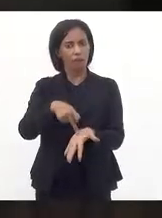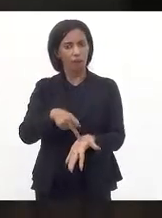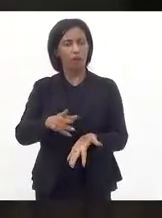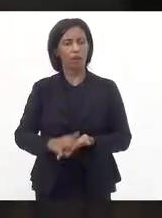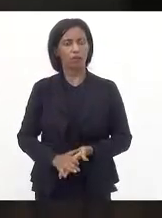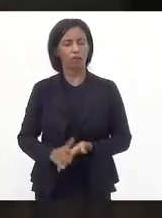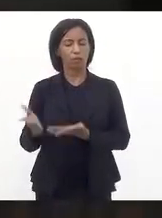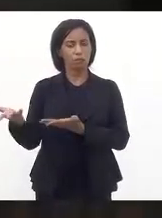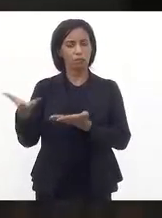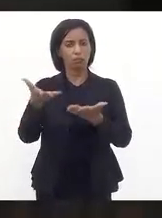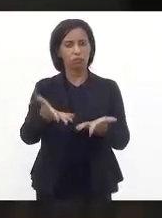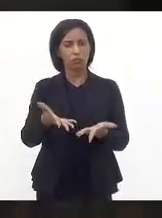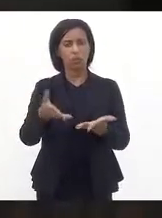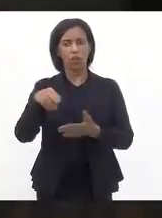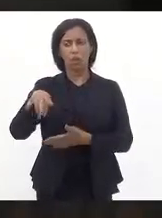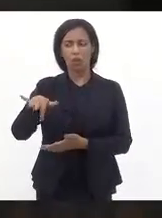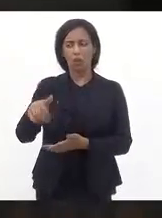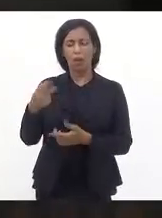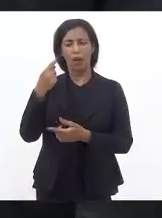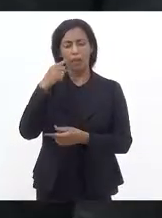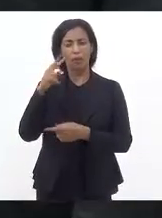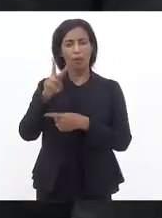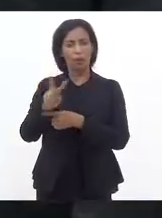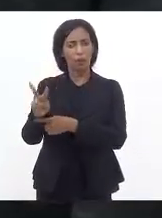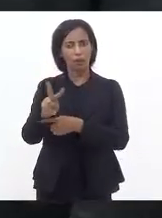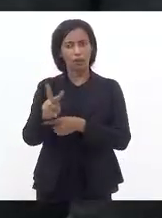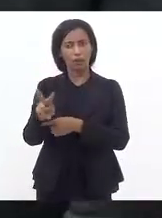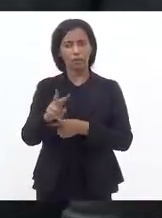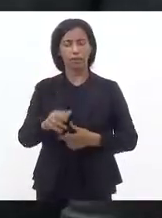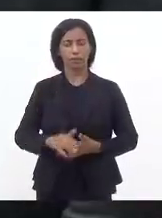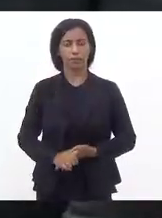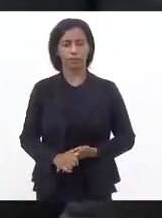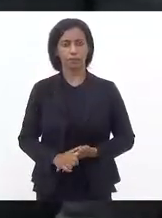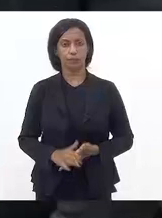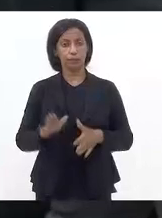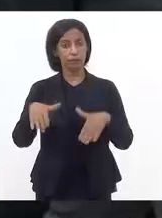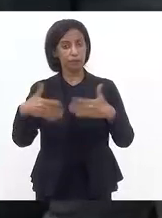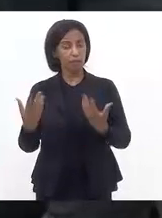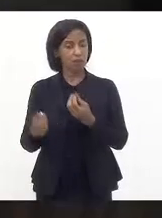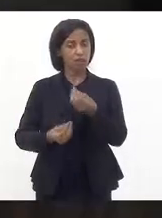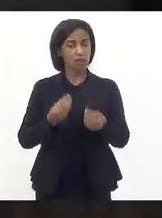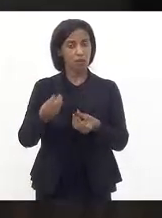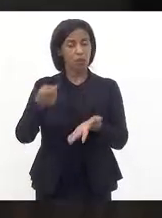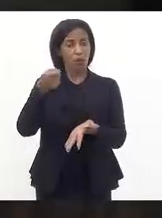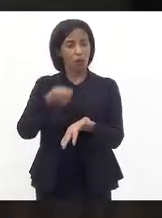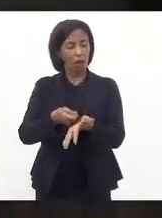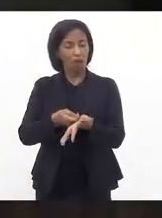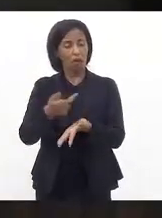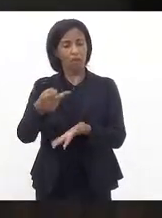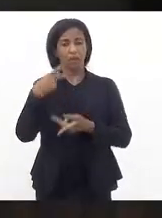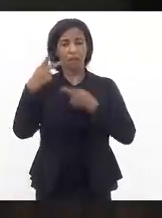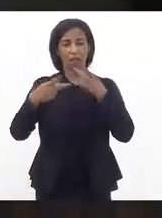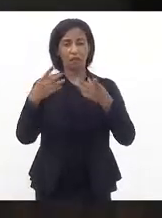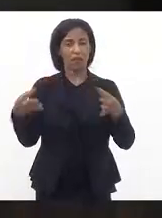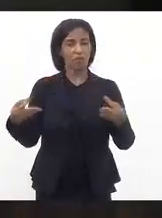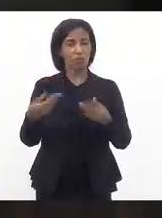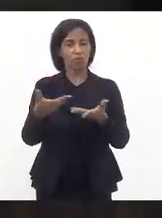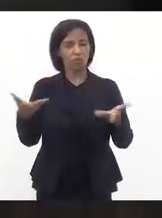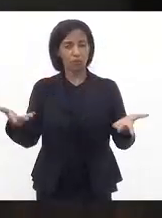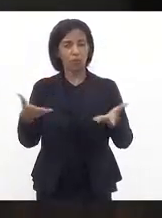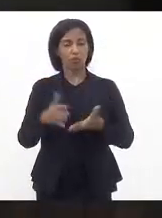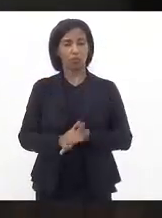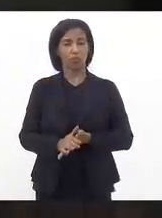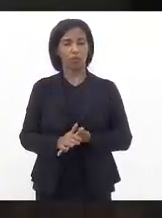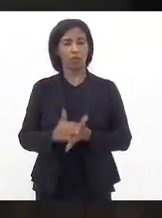que foi trazido aqui com Marquinhos tá olhando foi antes assim como eu garanto aqui a fala de todo mundo eu